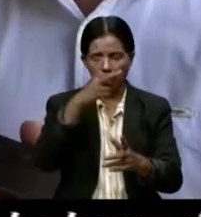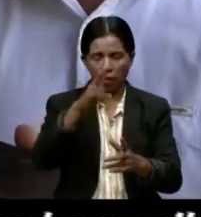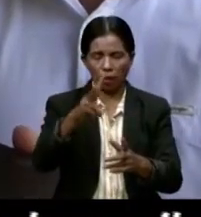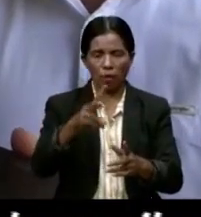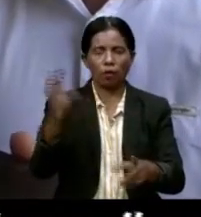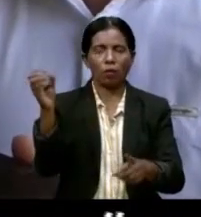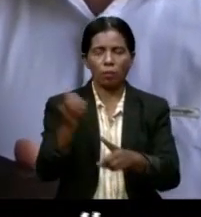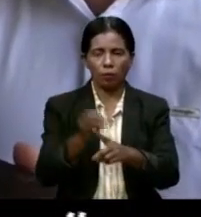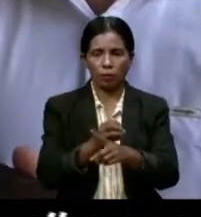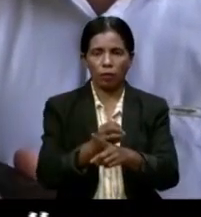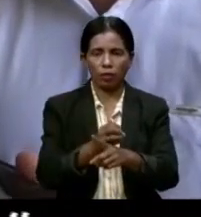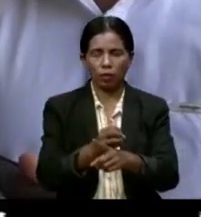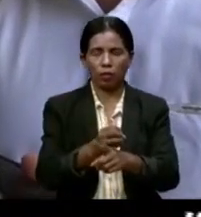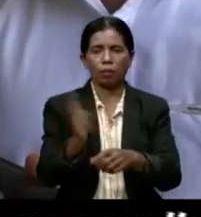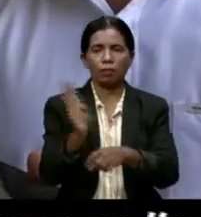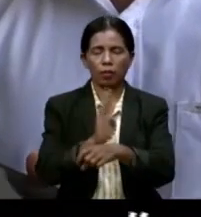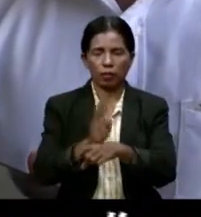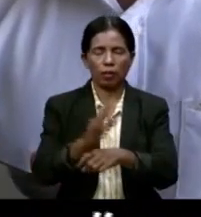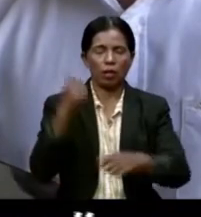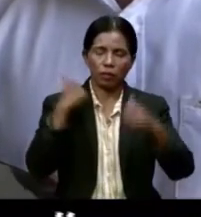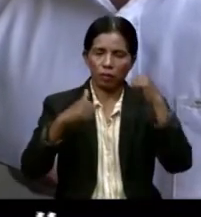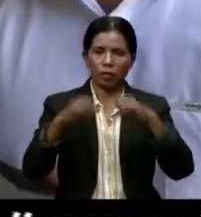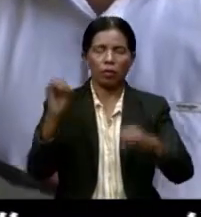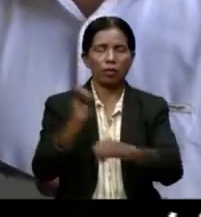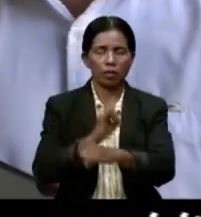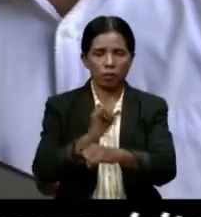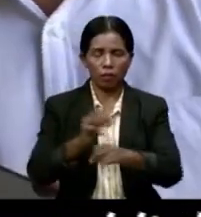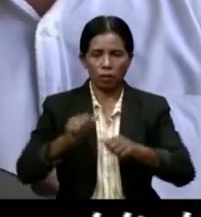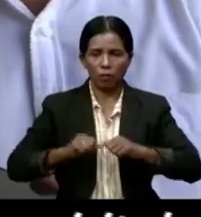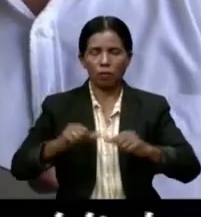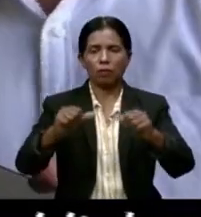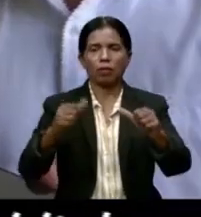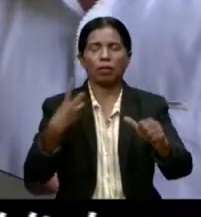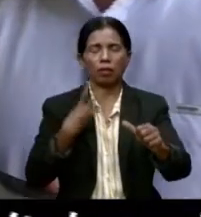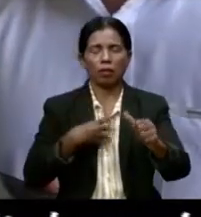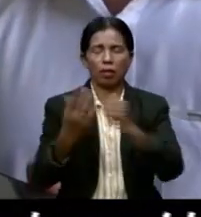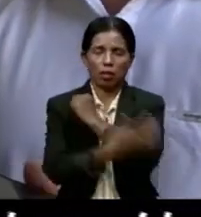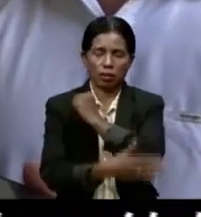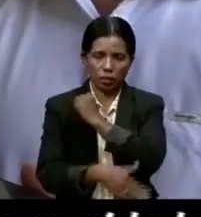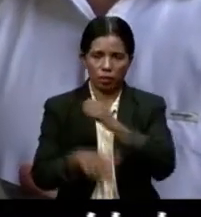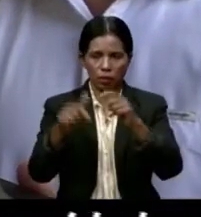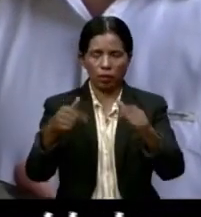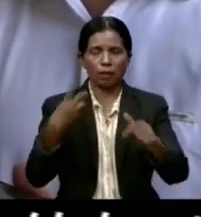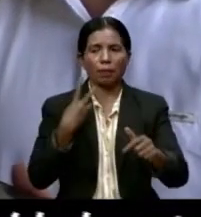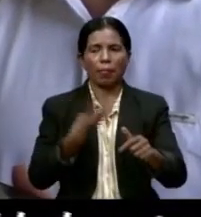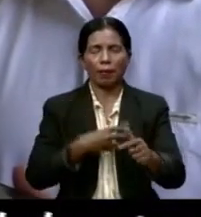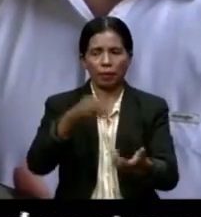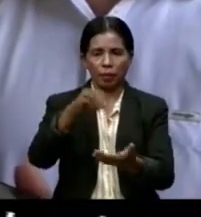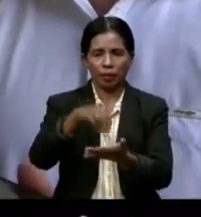oportunidade negosio ka atividades industria ne be maka lau hela itenia railaran ida ne mo atu